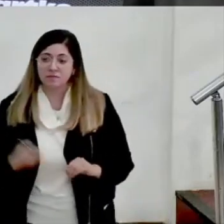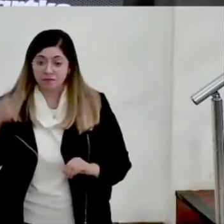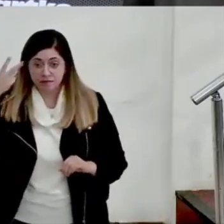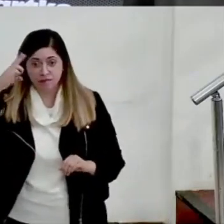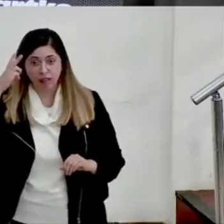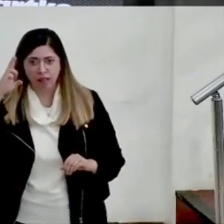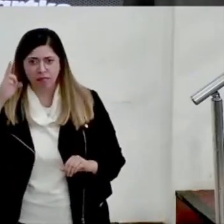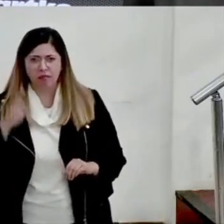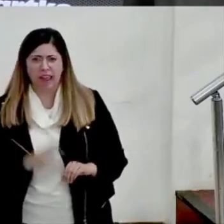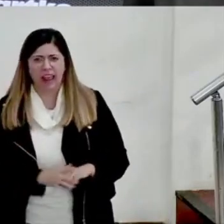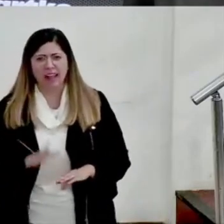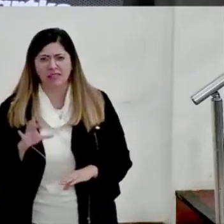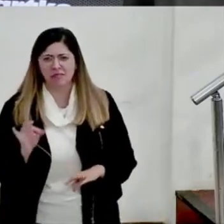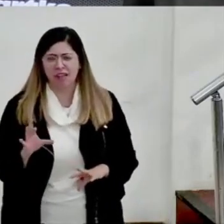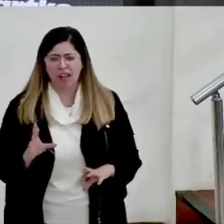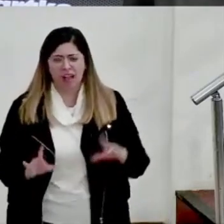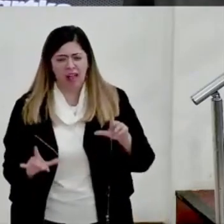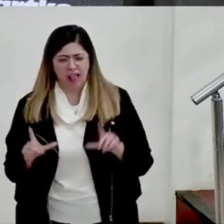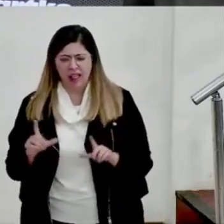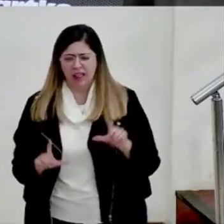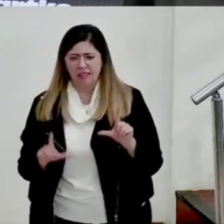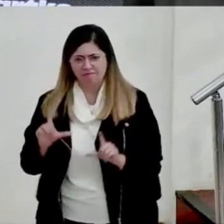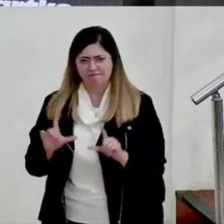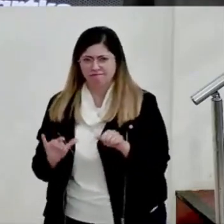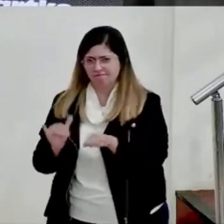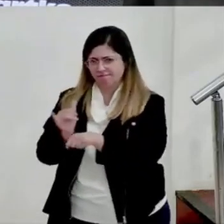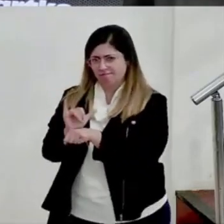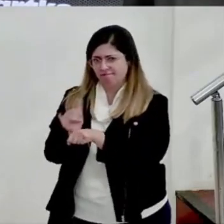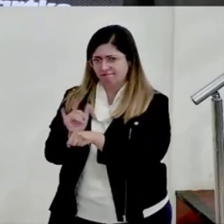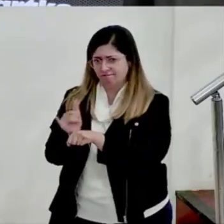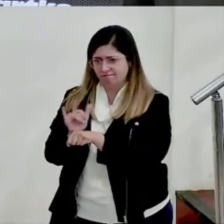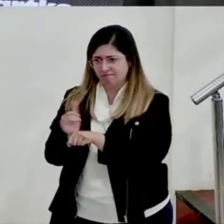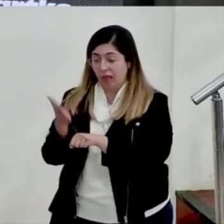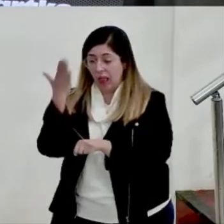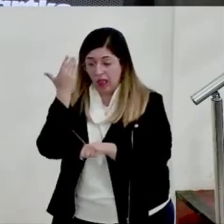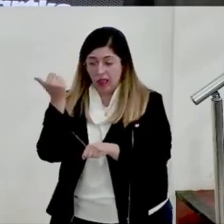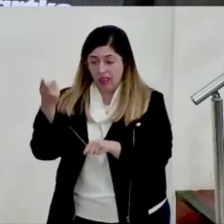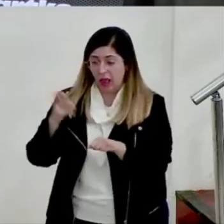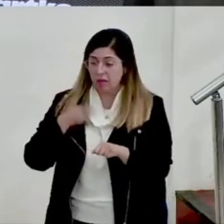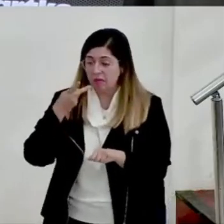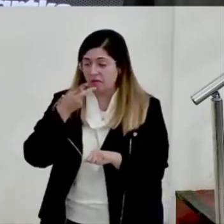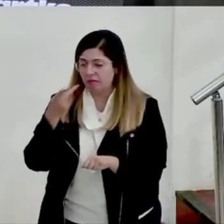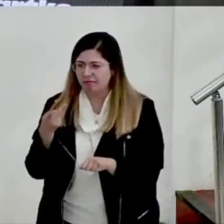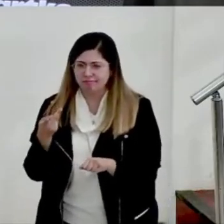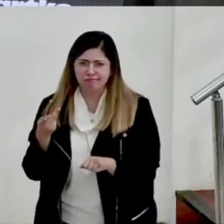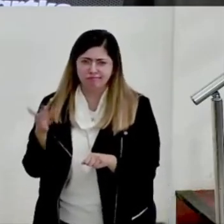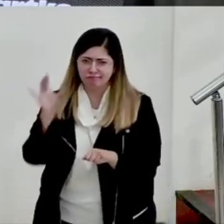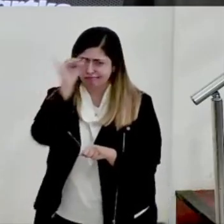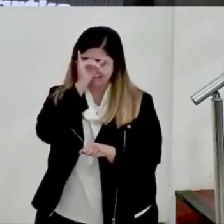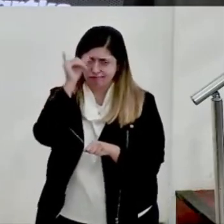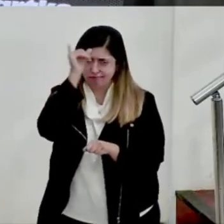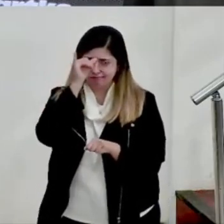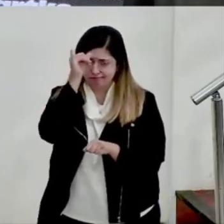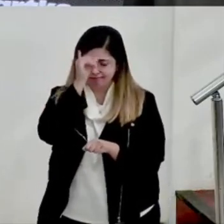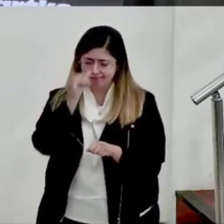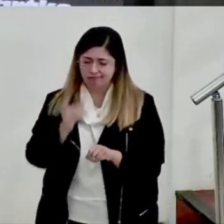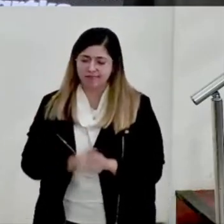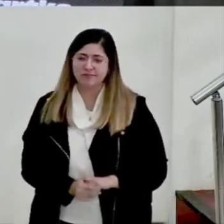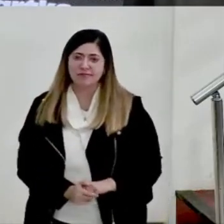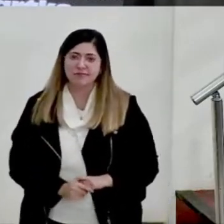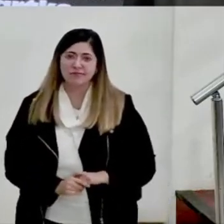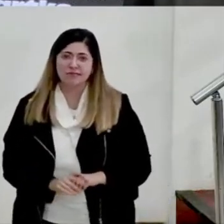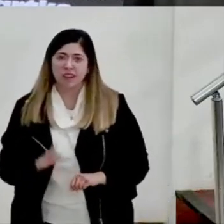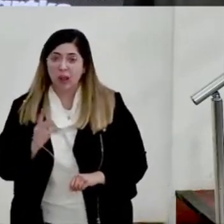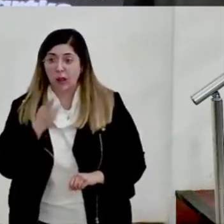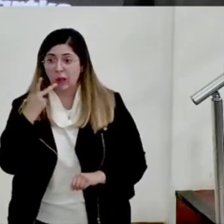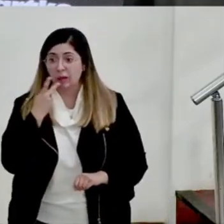gurus, sábios das épocas e dos tempos, na verdade, são tolos se tentam datar a volta